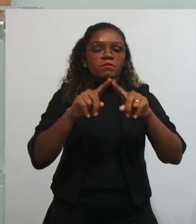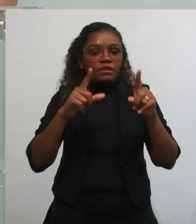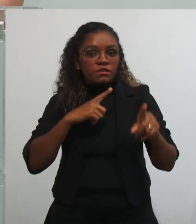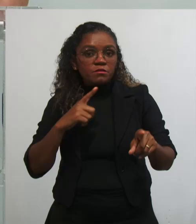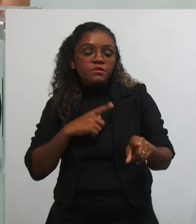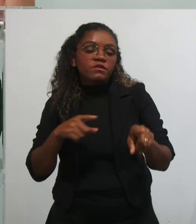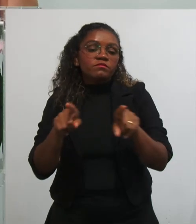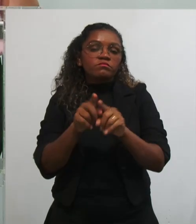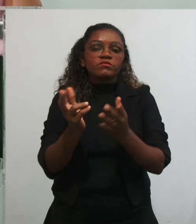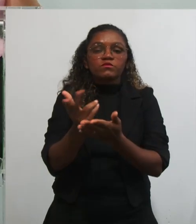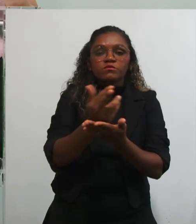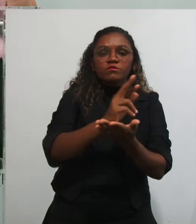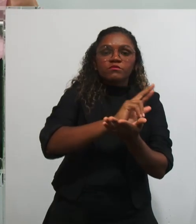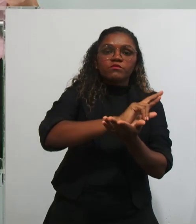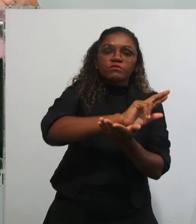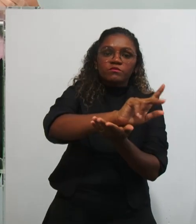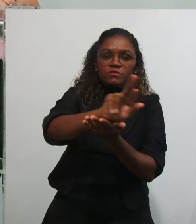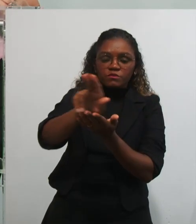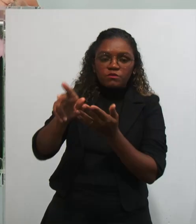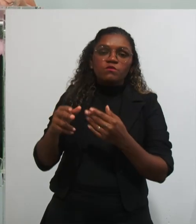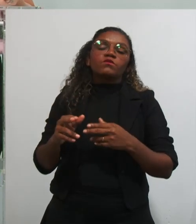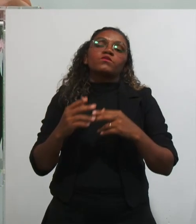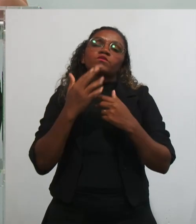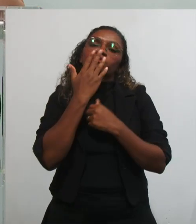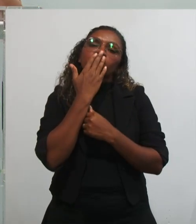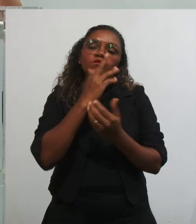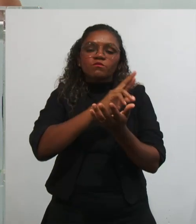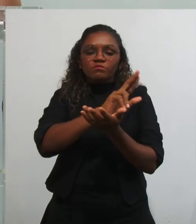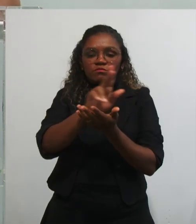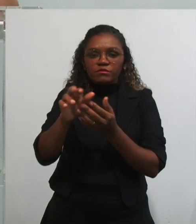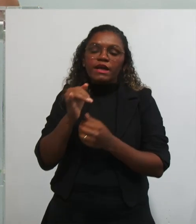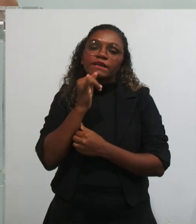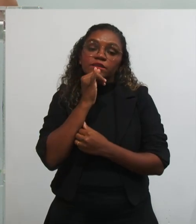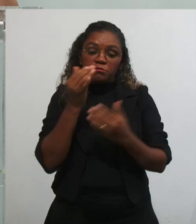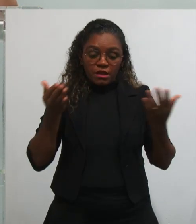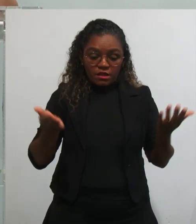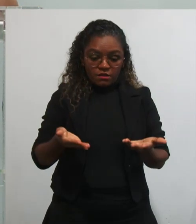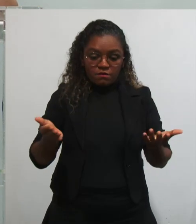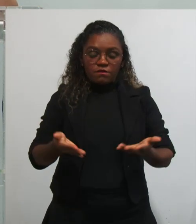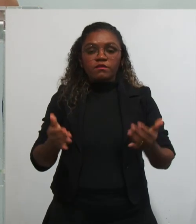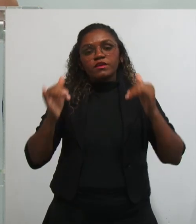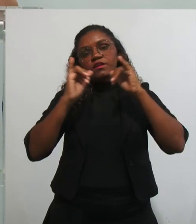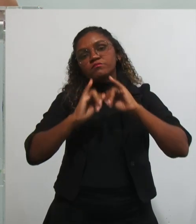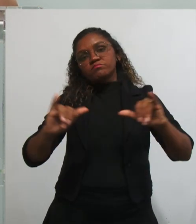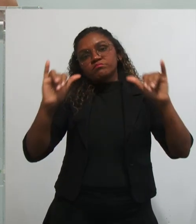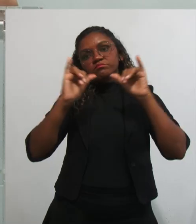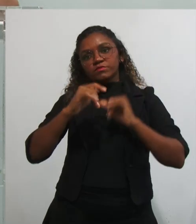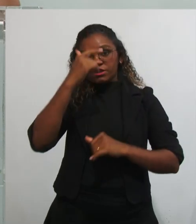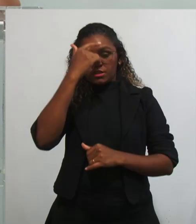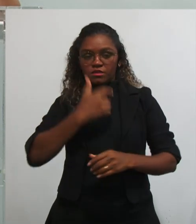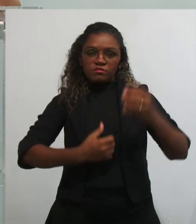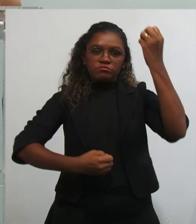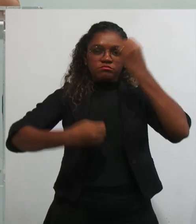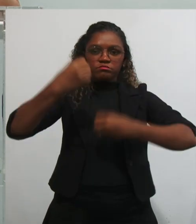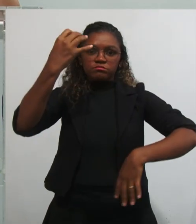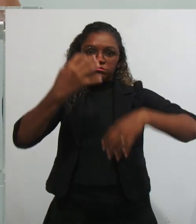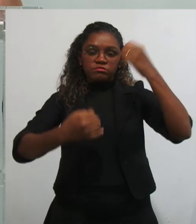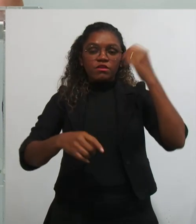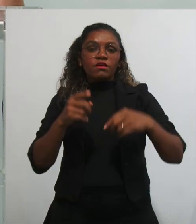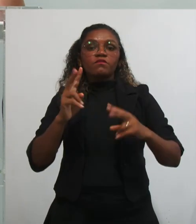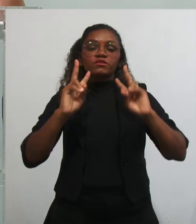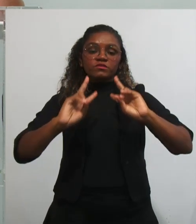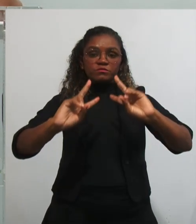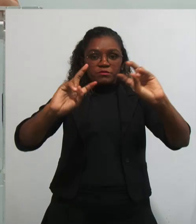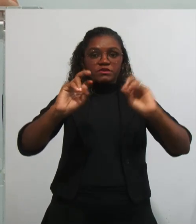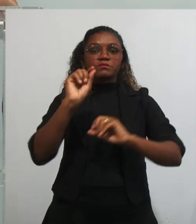quando eu estou falando aqui, por exemplo, com vocês, vocês estão vendo também o meu gestual, a